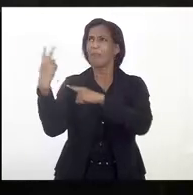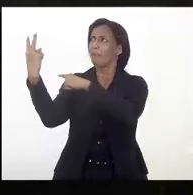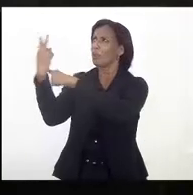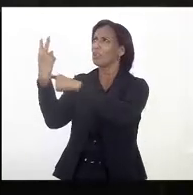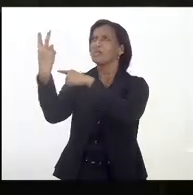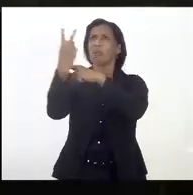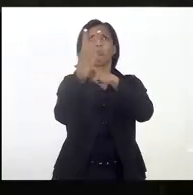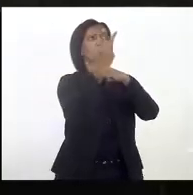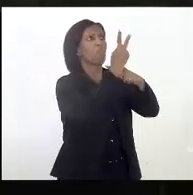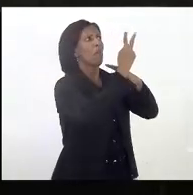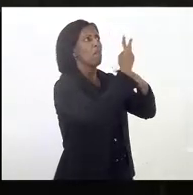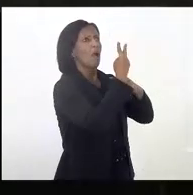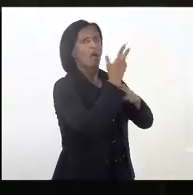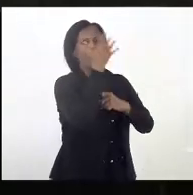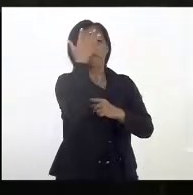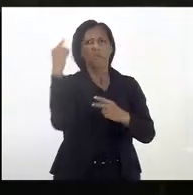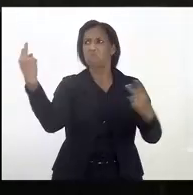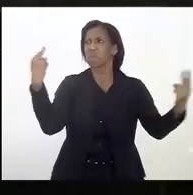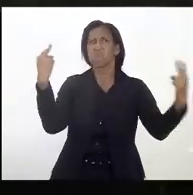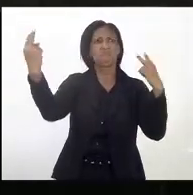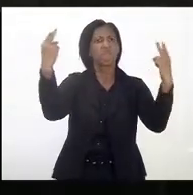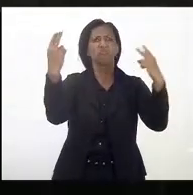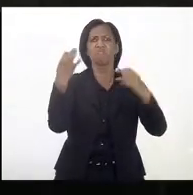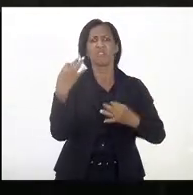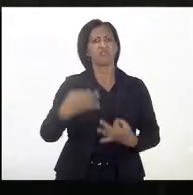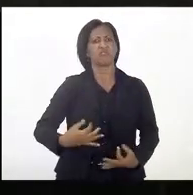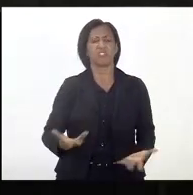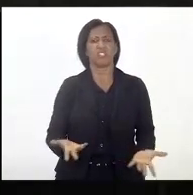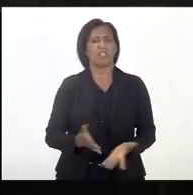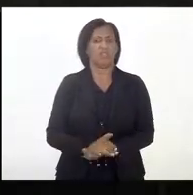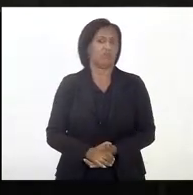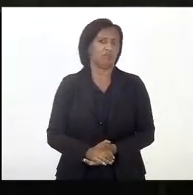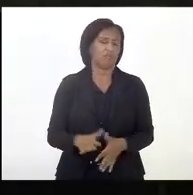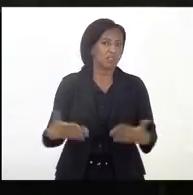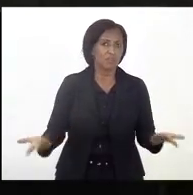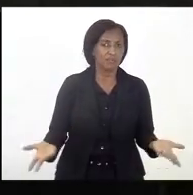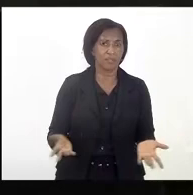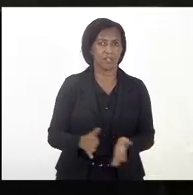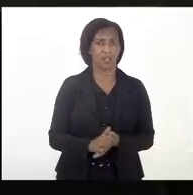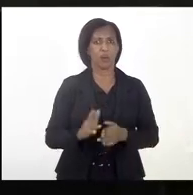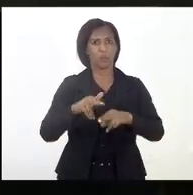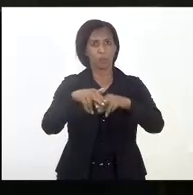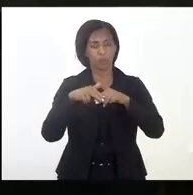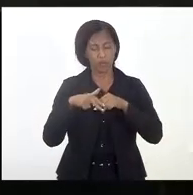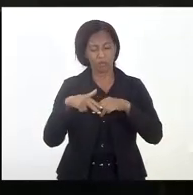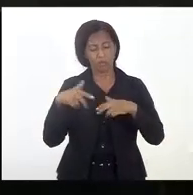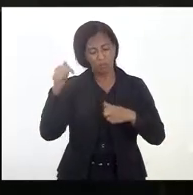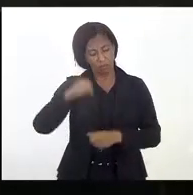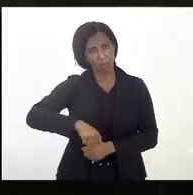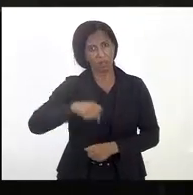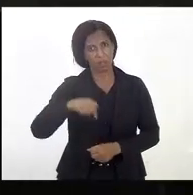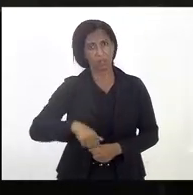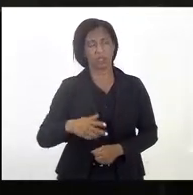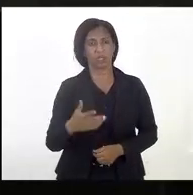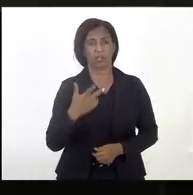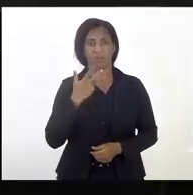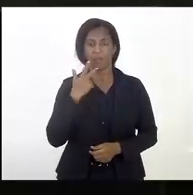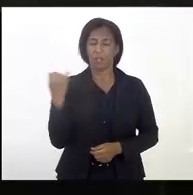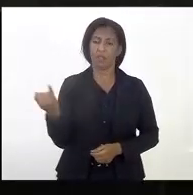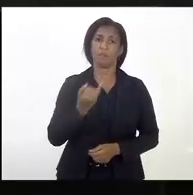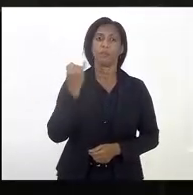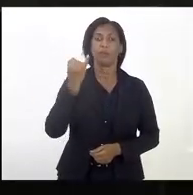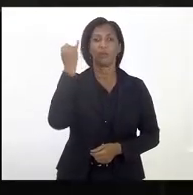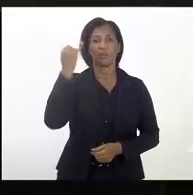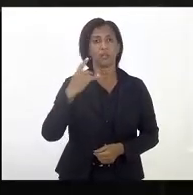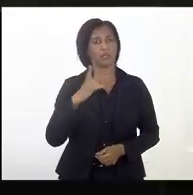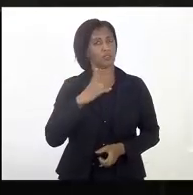protegidos né aqui nem nos vem direito que vem aqui me ver direito né enfim então é por isso que eu quero aqui ressaltar eu quero que ressaltar a importância